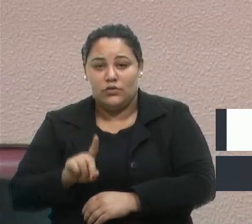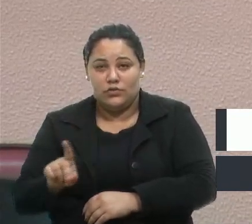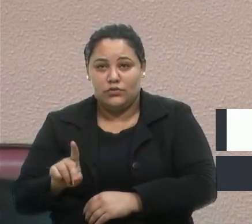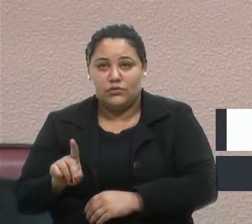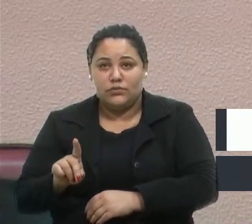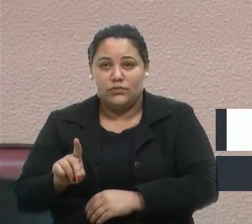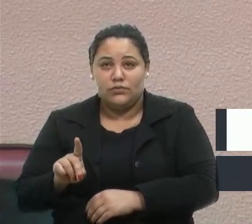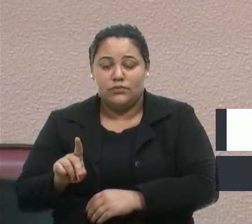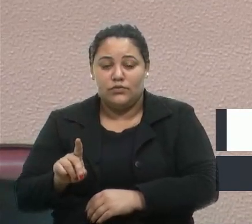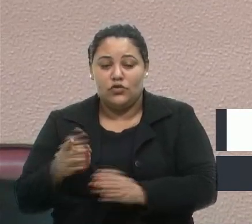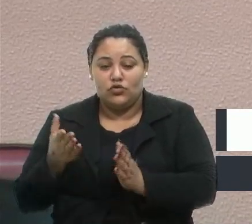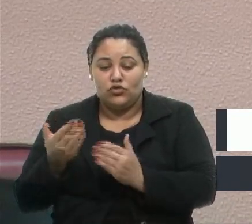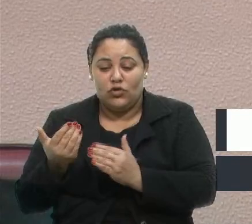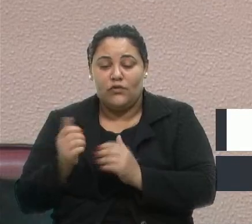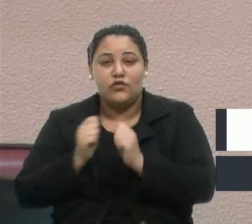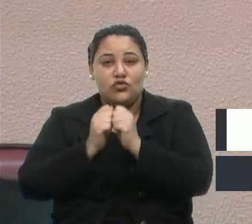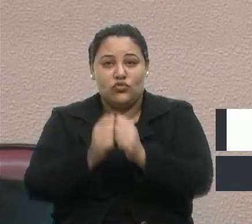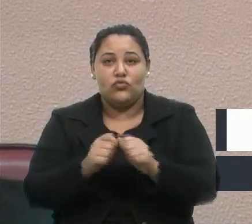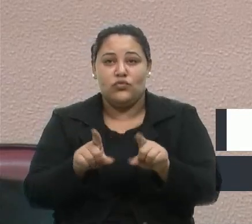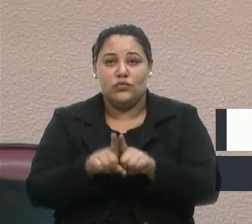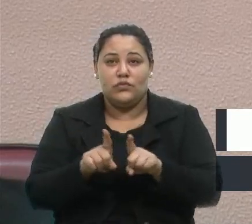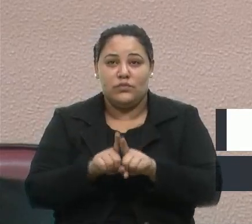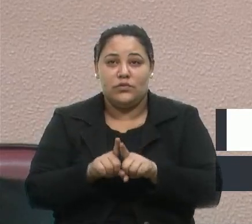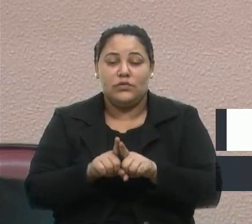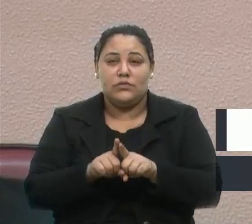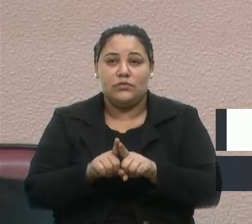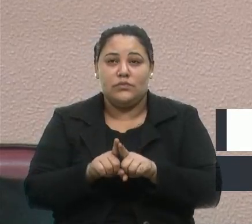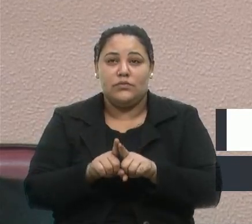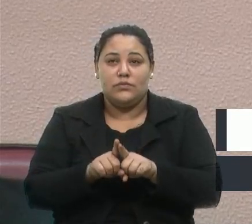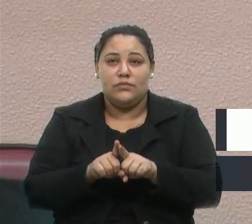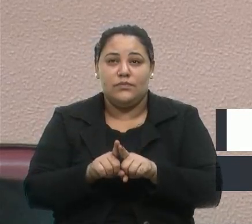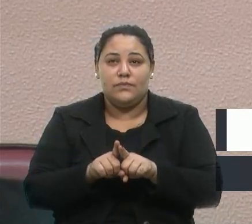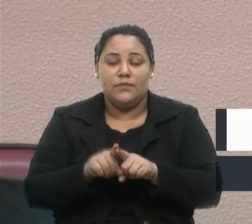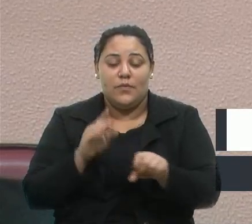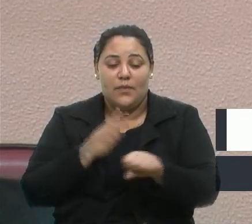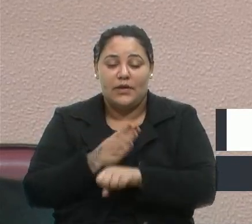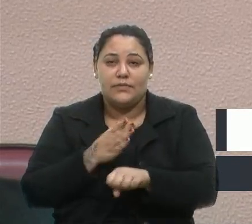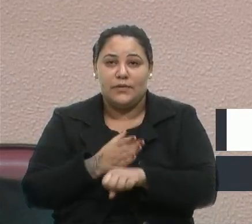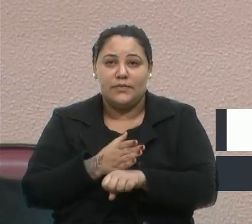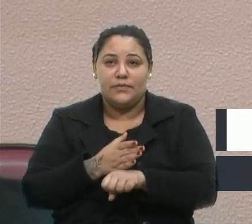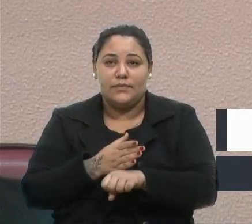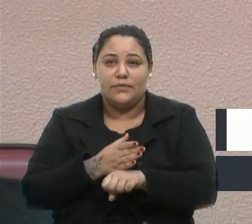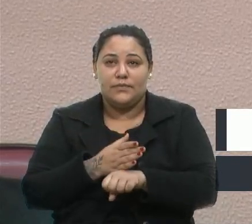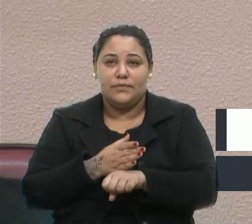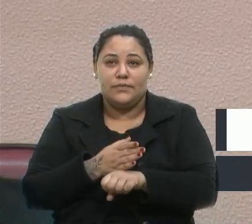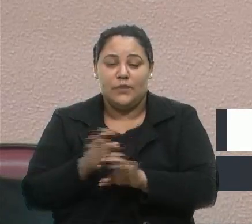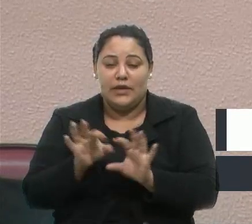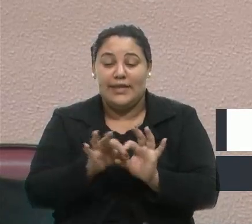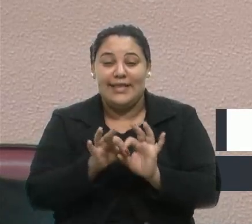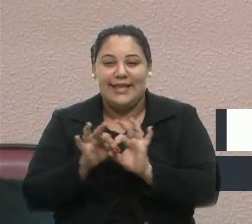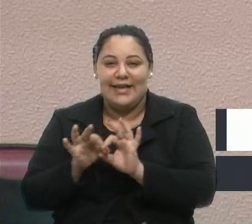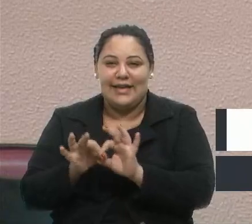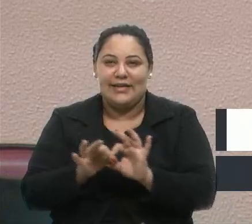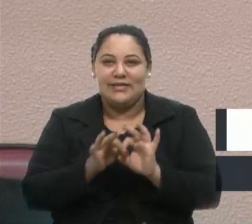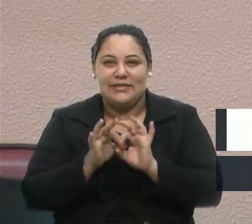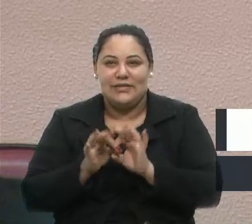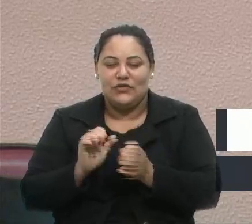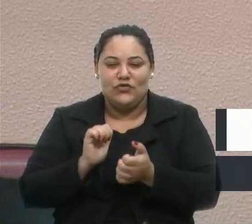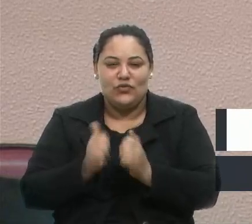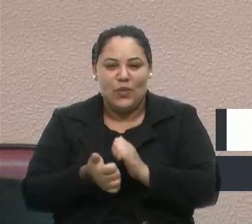essa gurizada, o fato de estar junto, foram lá participar de uma integração de